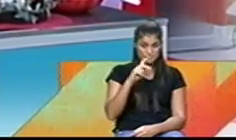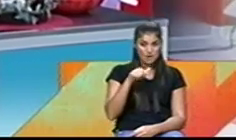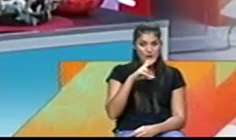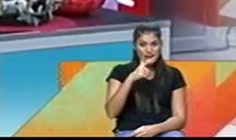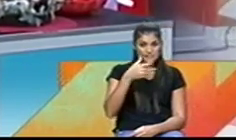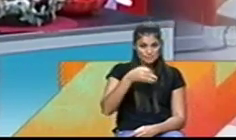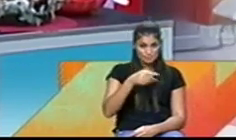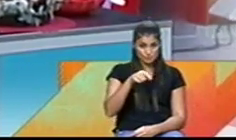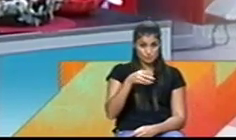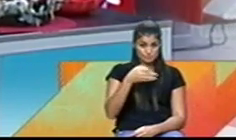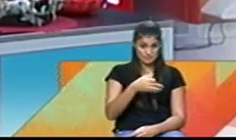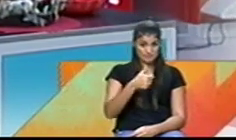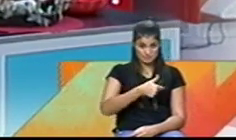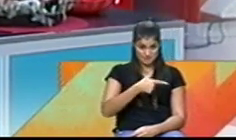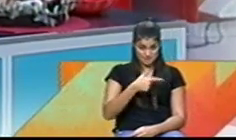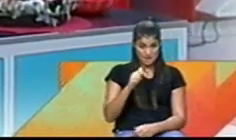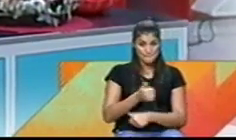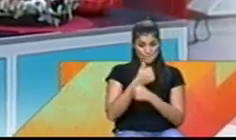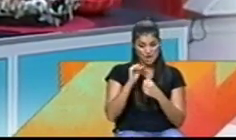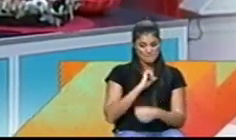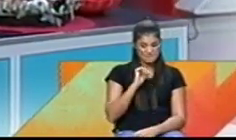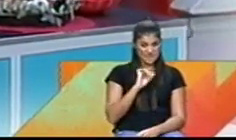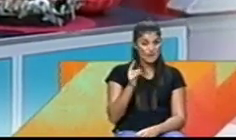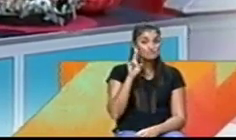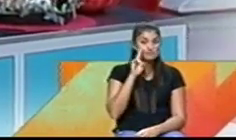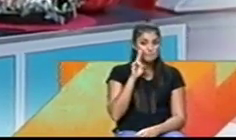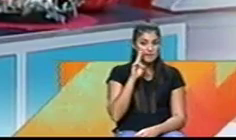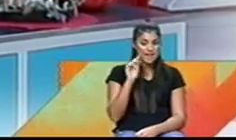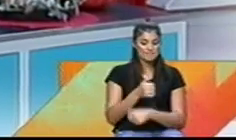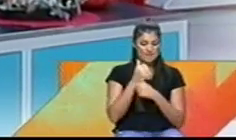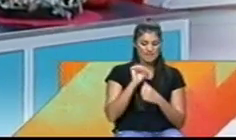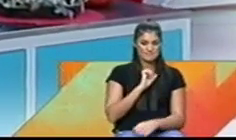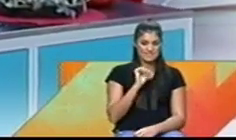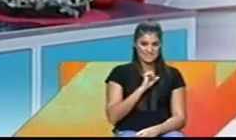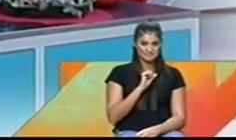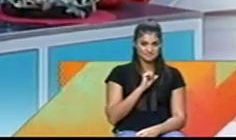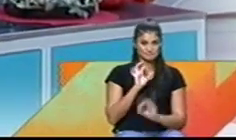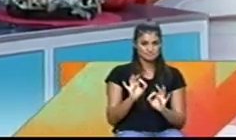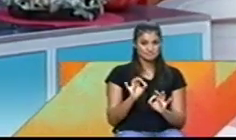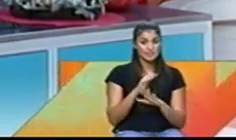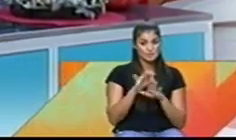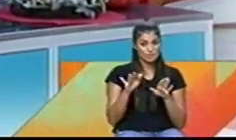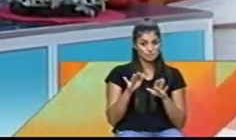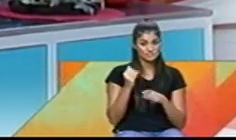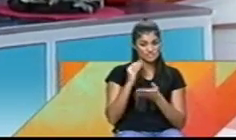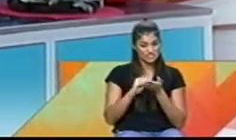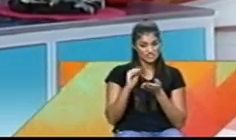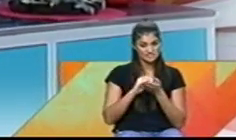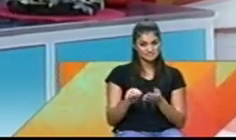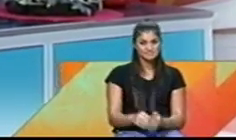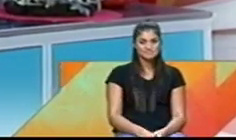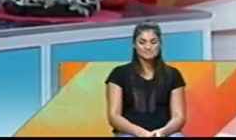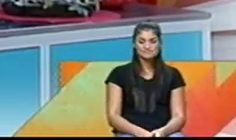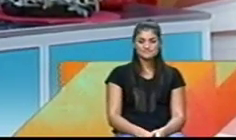pracadalegria@rtp.pt. E ainda assim, a melhor é a minha. Não, não, desculpa. Melhor é a minha. Vá, chega. Acabou. Ok. Inscreva-se.